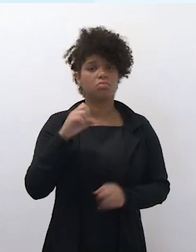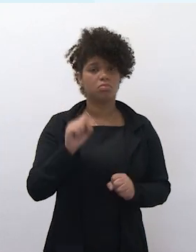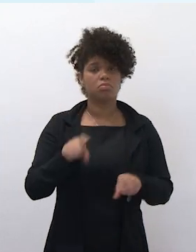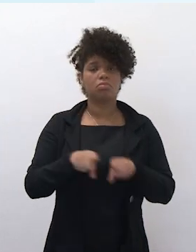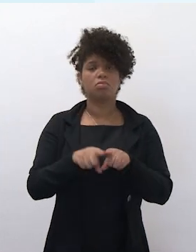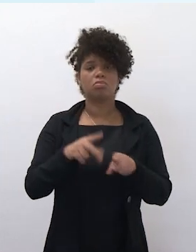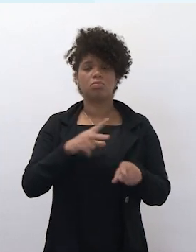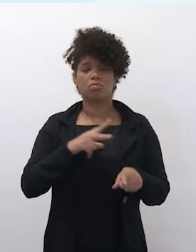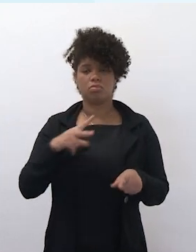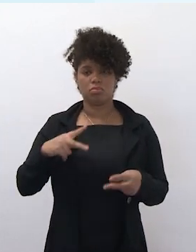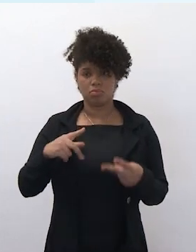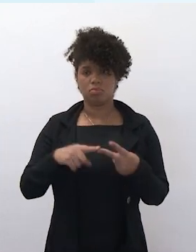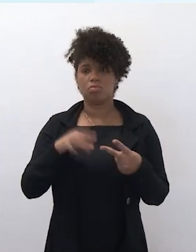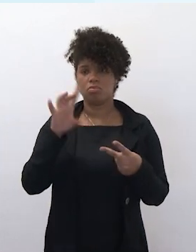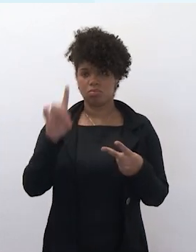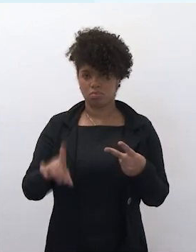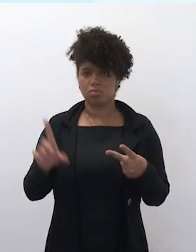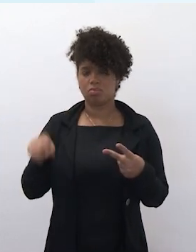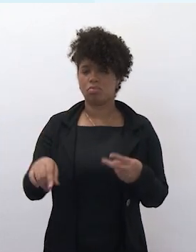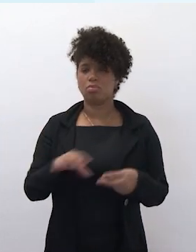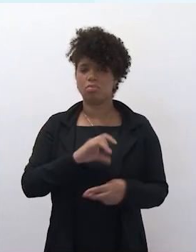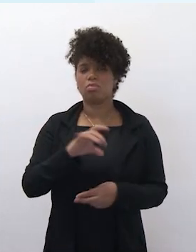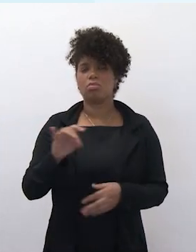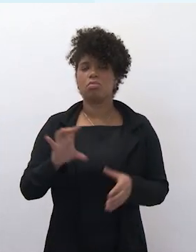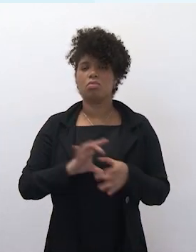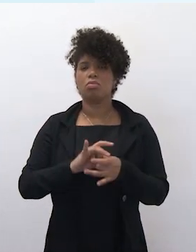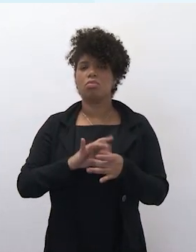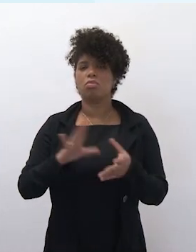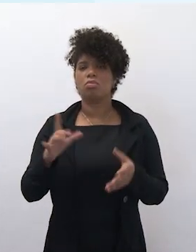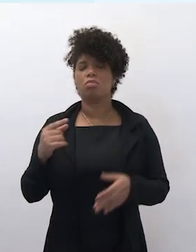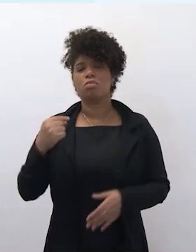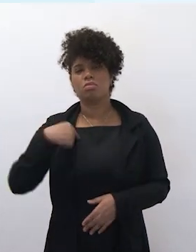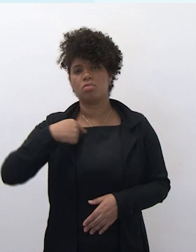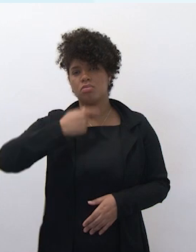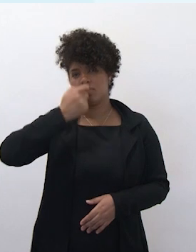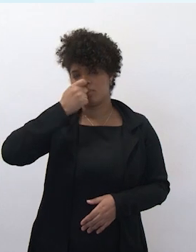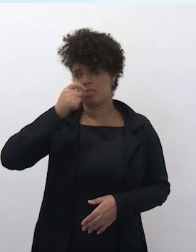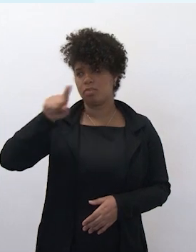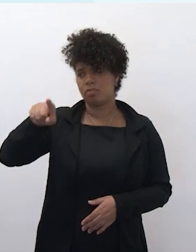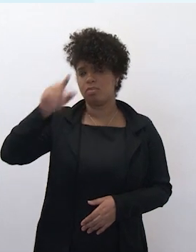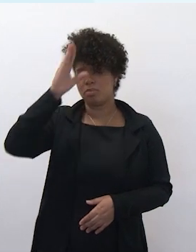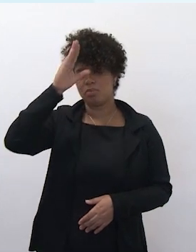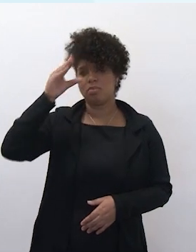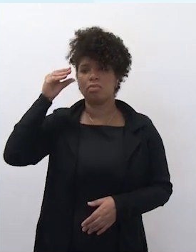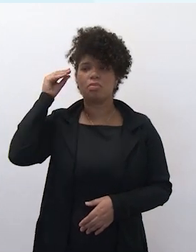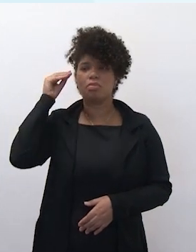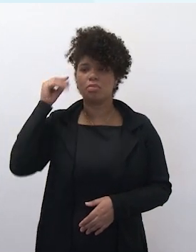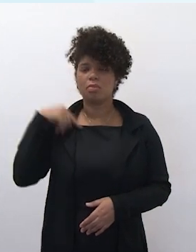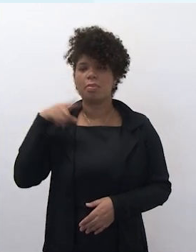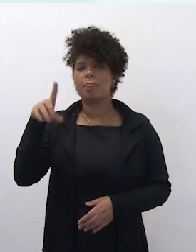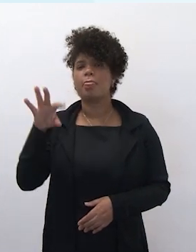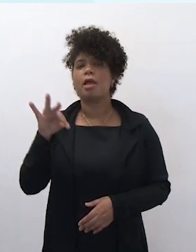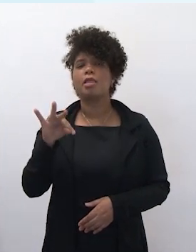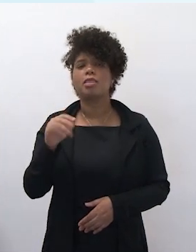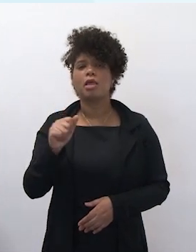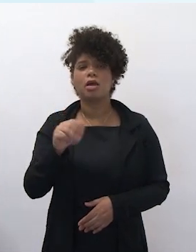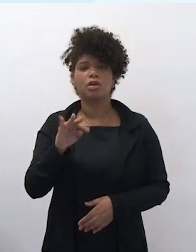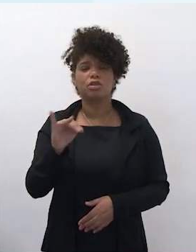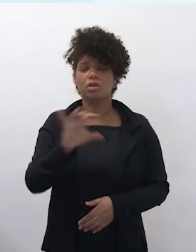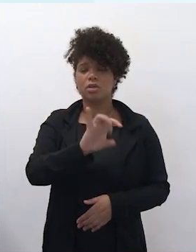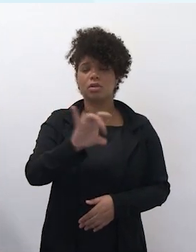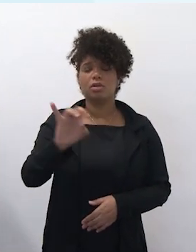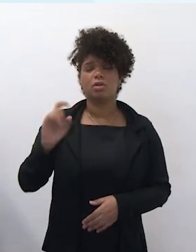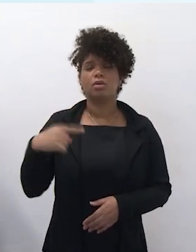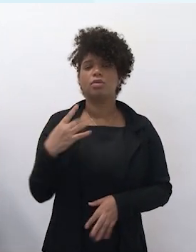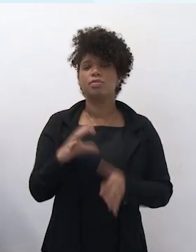privacidade, né? Então, são os direitos das liberdades, né? O que eu, Fabiana, o que ele, Tiago, o que a Tati, né? O que cada um de nós aqui